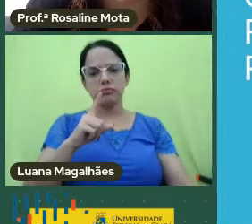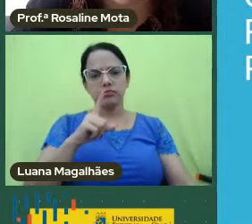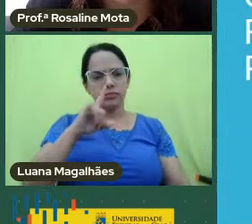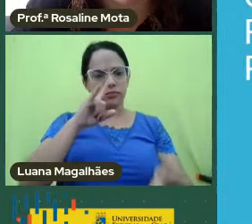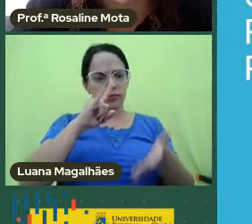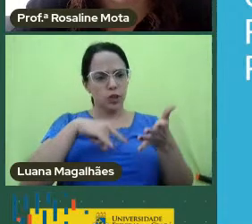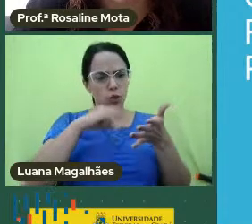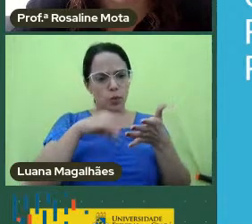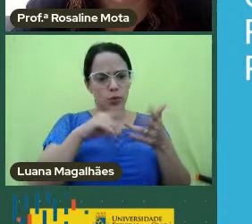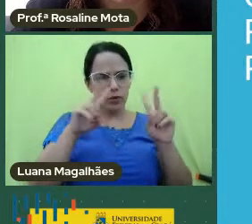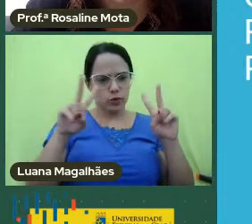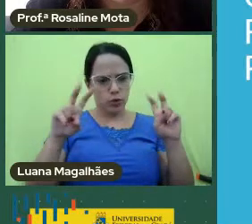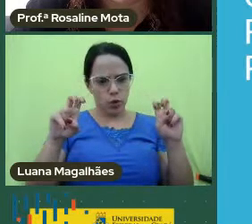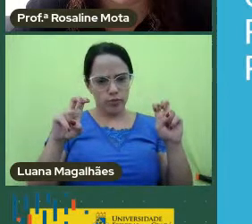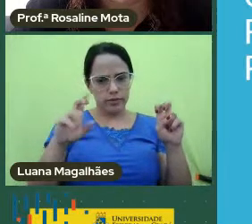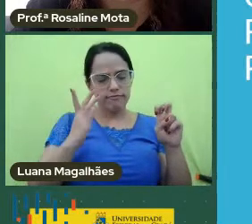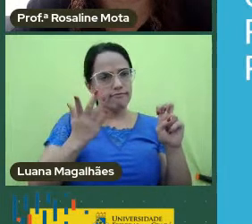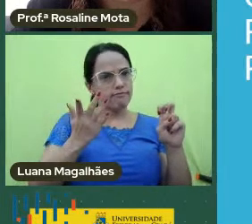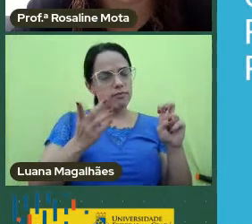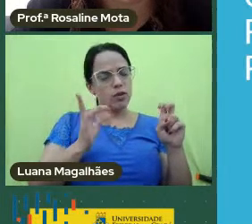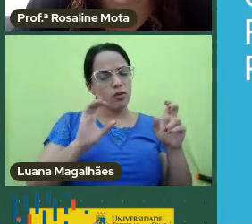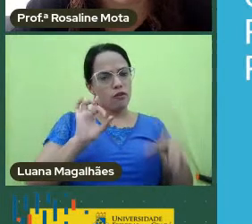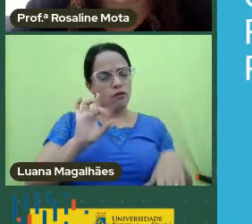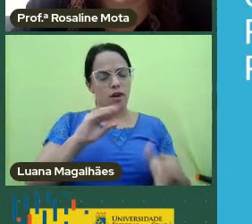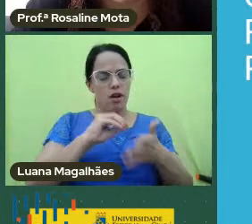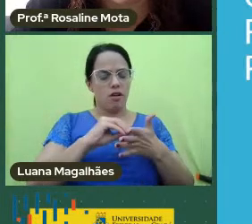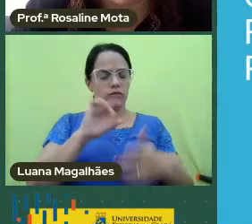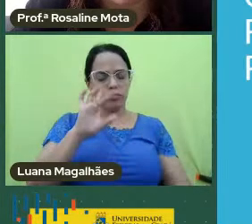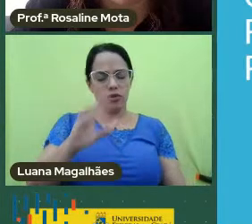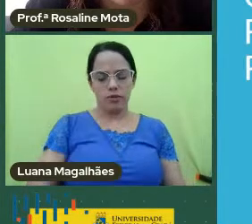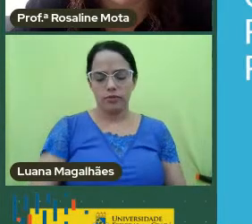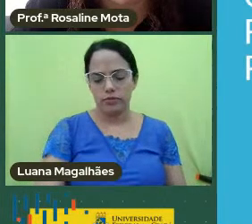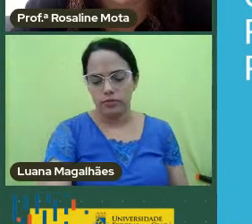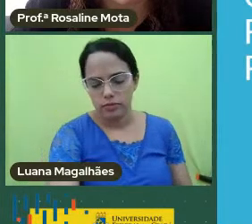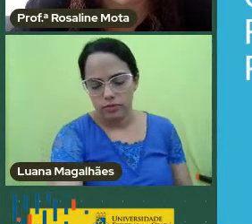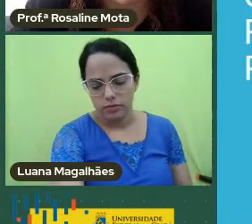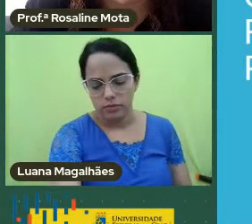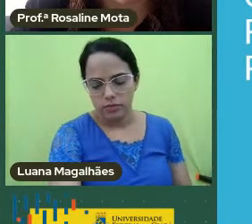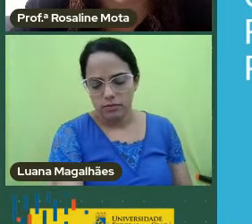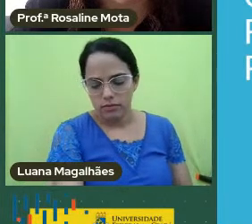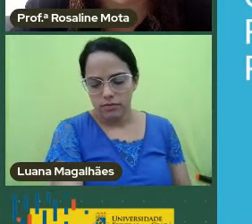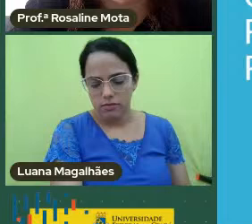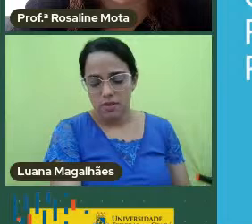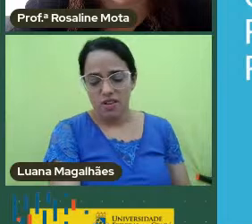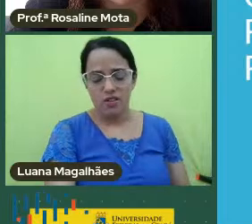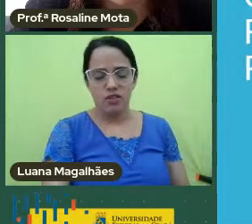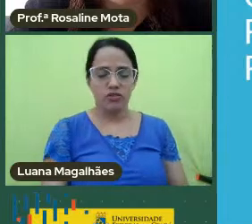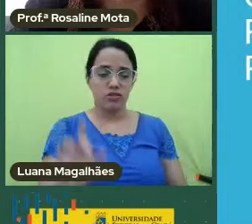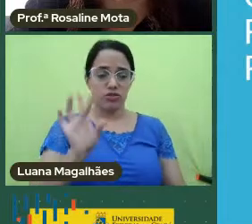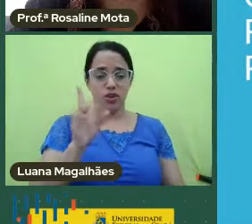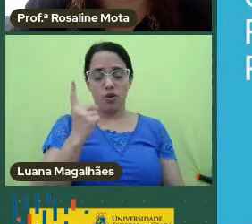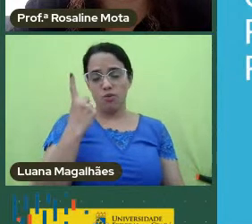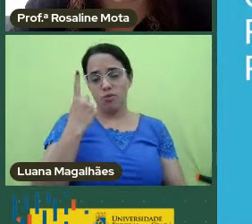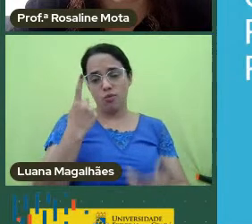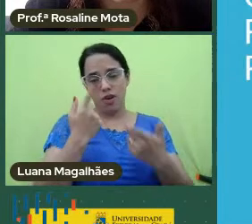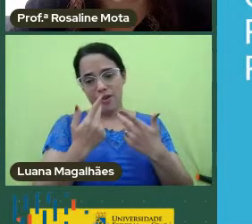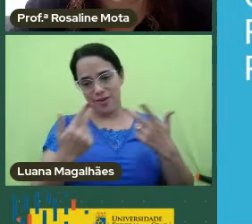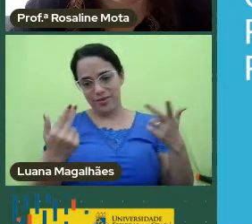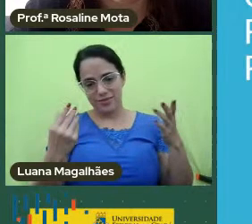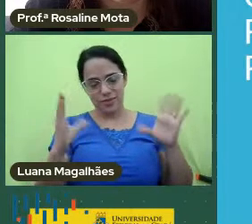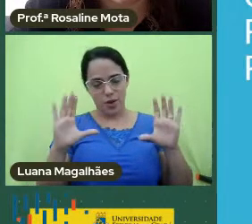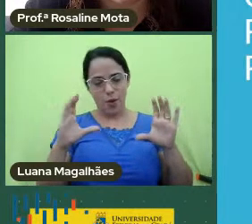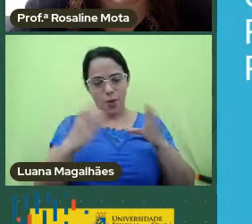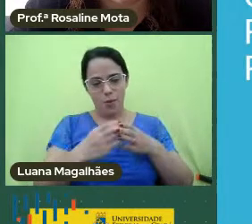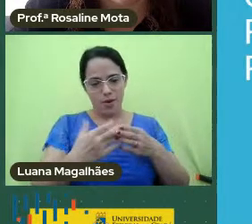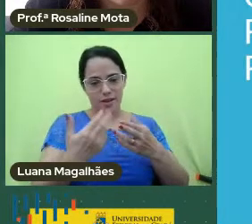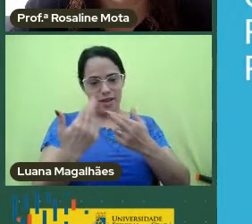que é para além disso, né? Isso é só uma das incumbências dessas comissões. Mas a comissão de